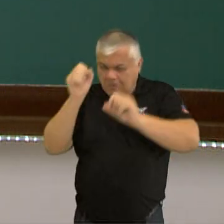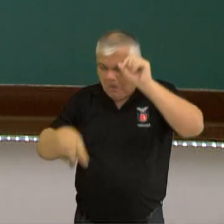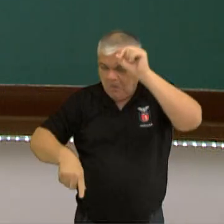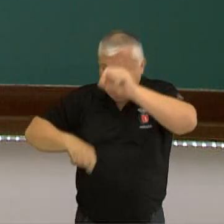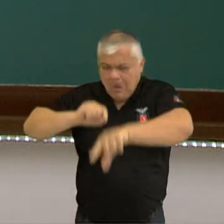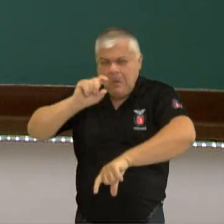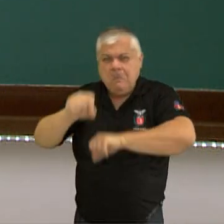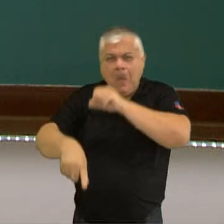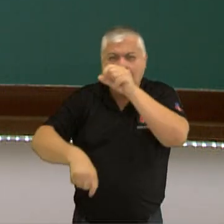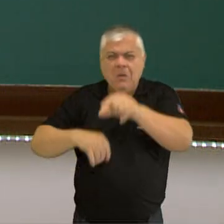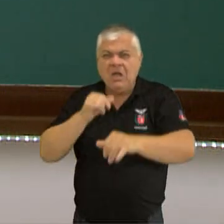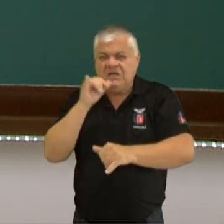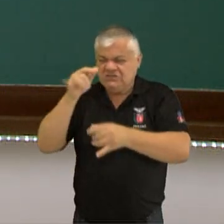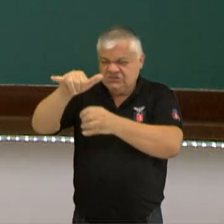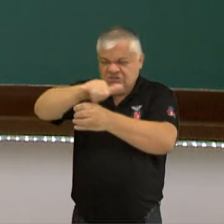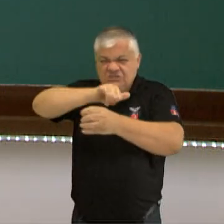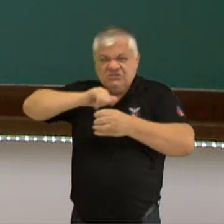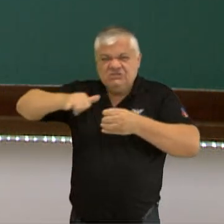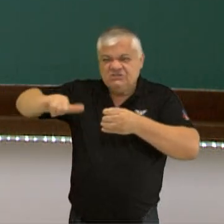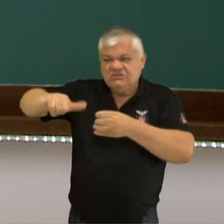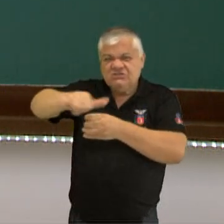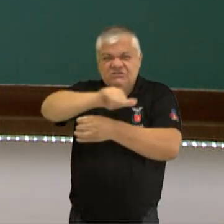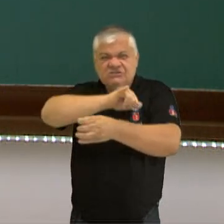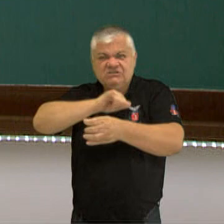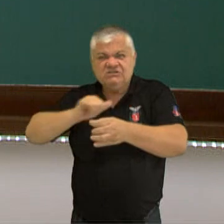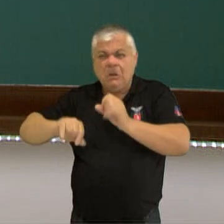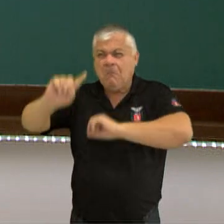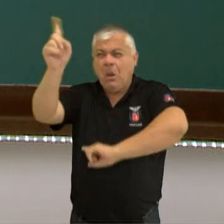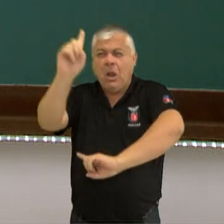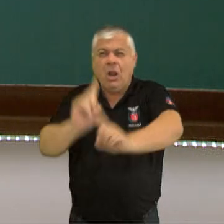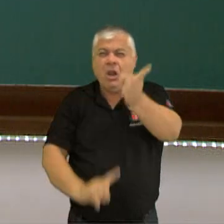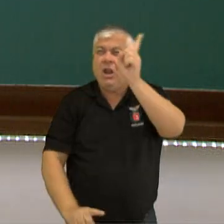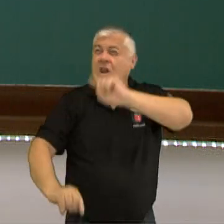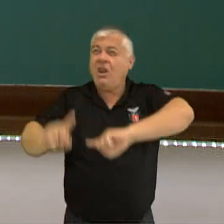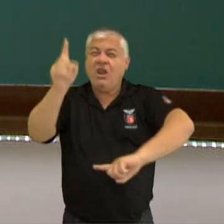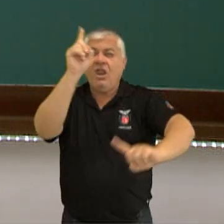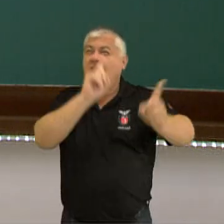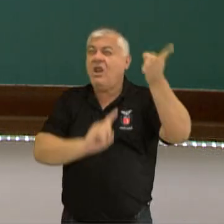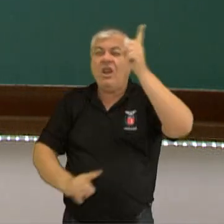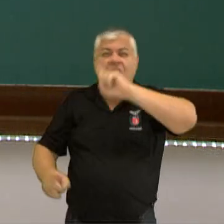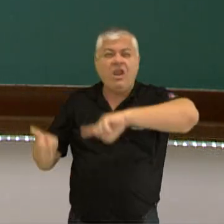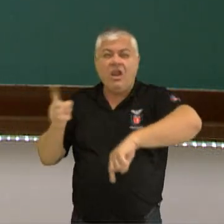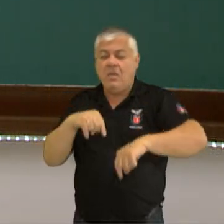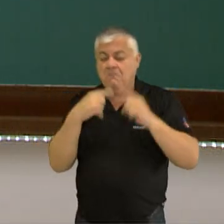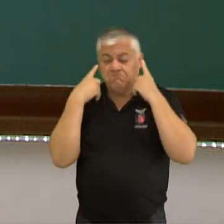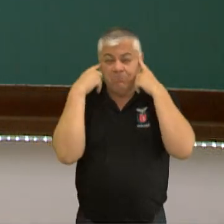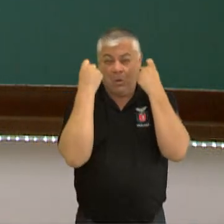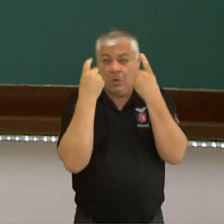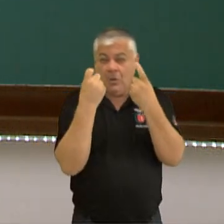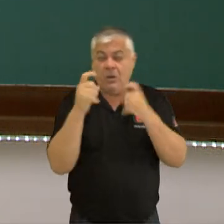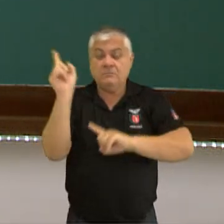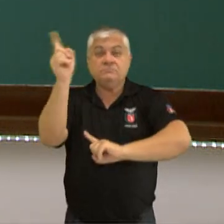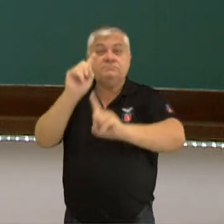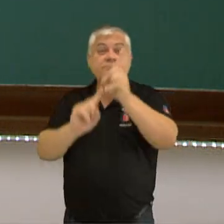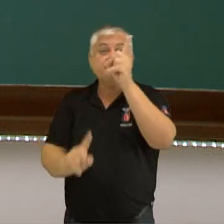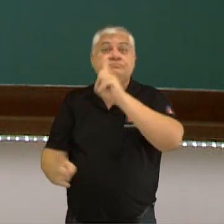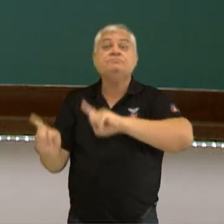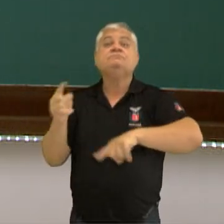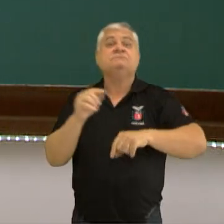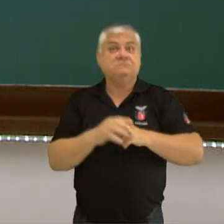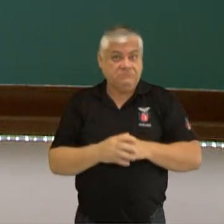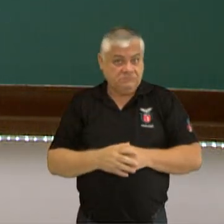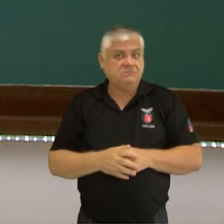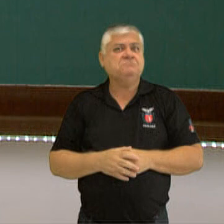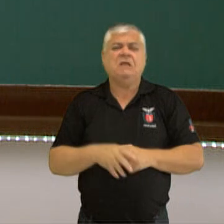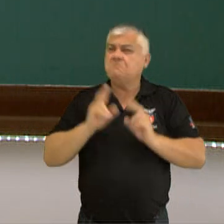teríamos descargas elétricas, muitos raios, muitos relâmpagos, muitos trovões e uma grande